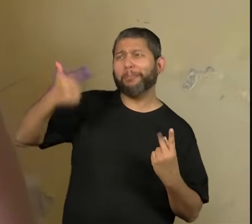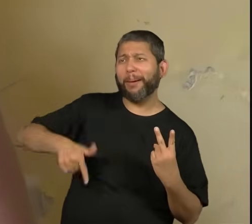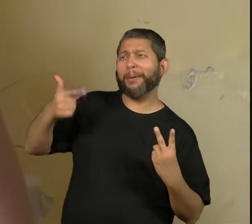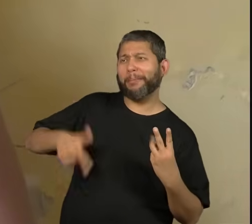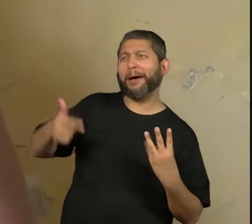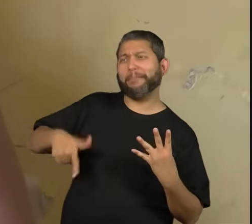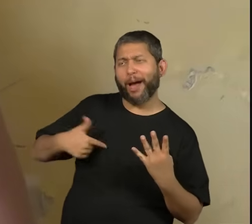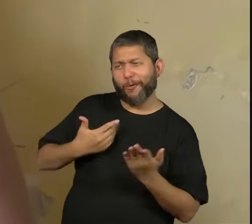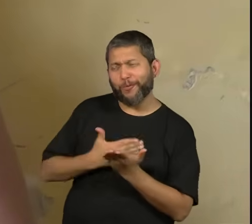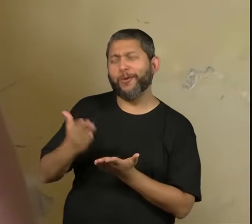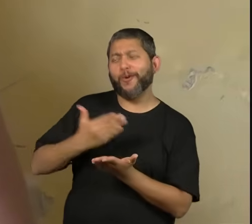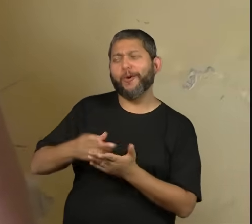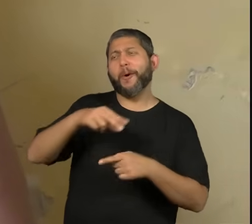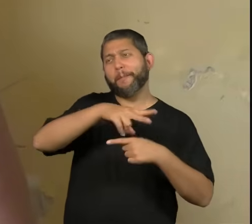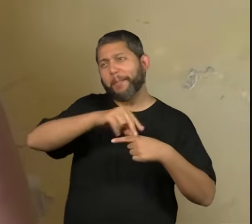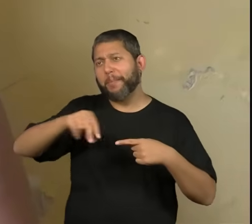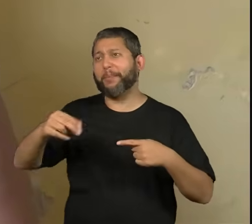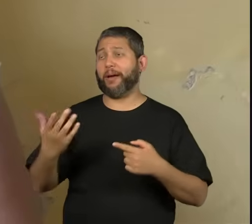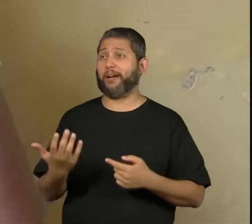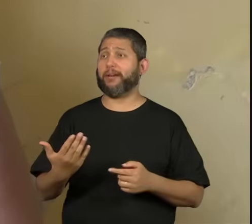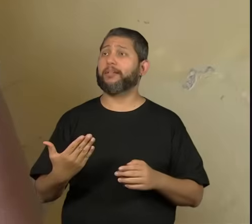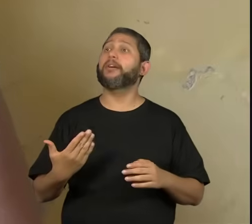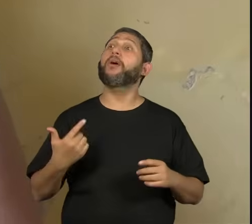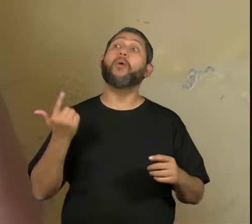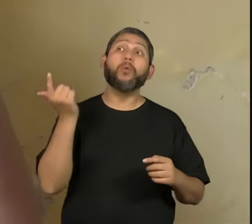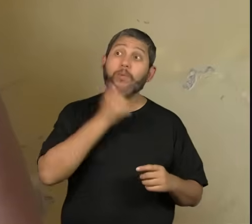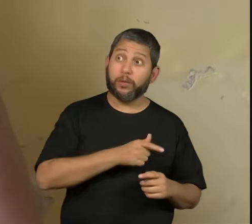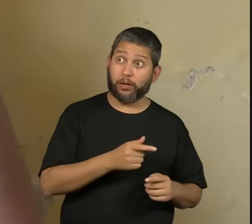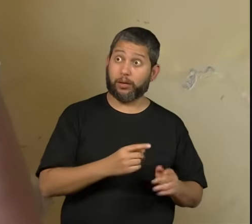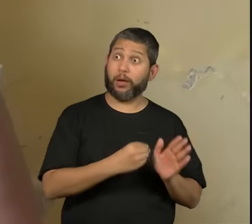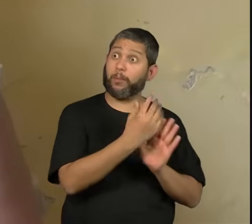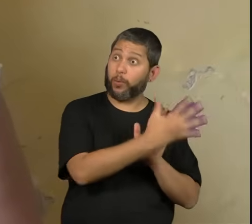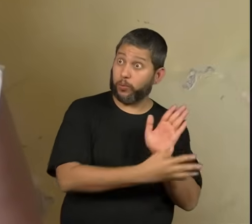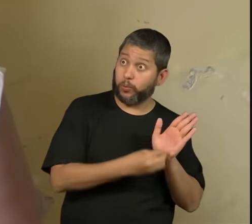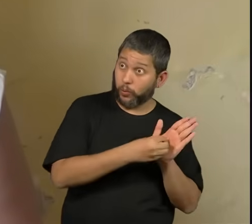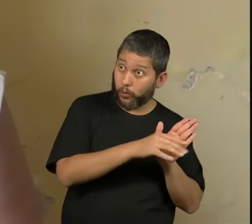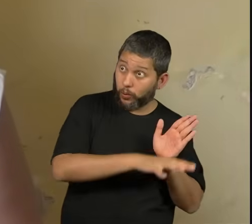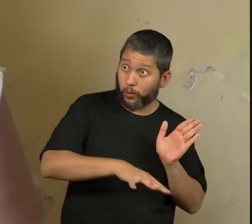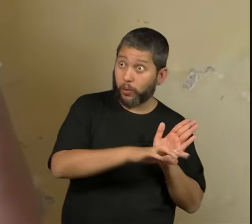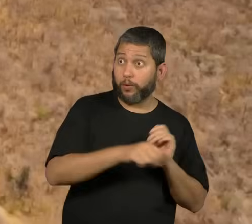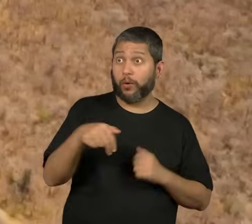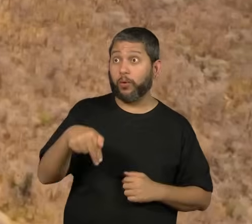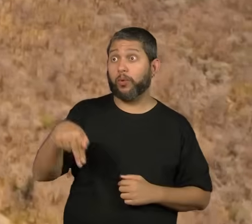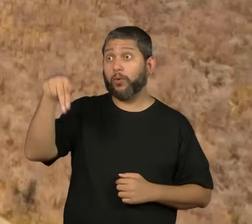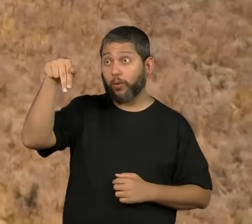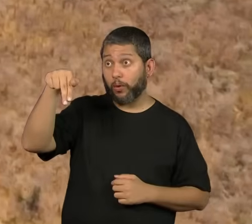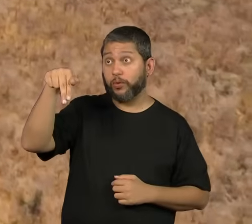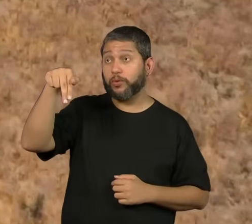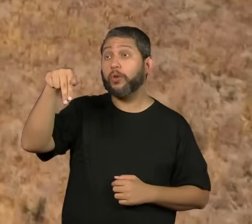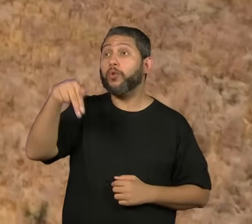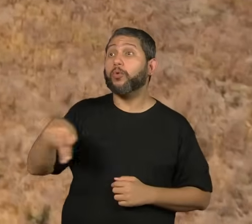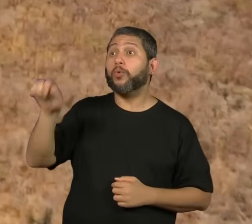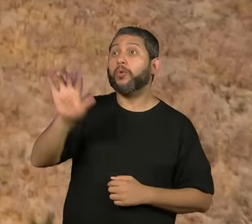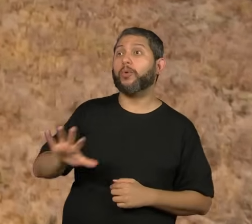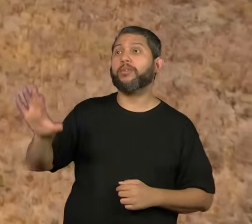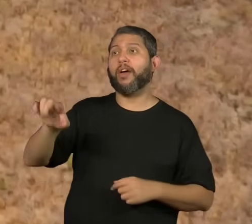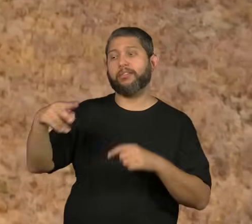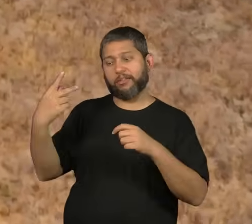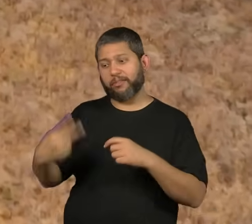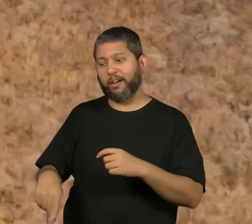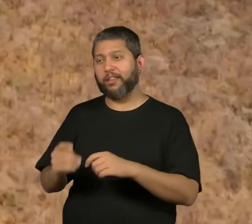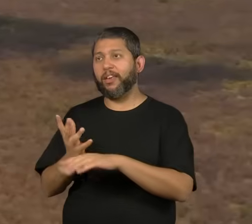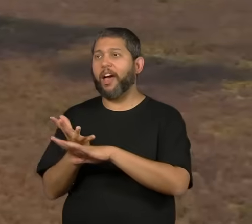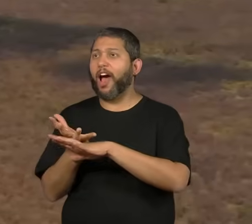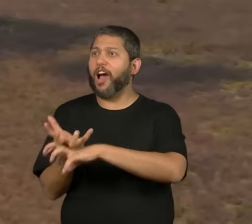que possam unir sempre a Amazônia, o bioma amazônico, o norte, com a nossa Caatinga, que também é